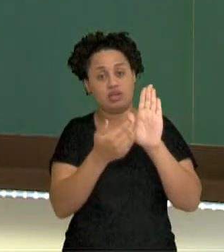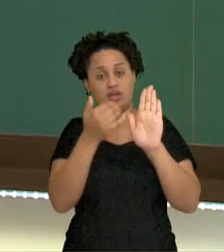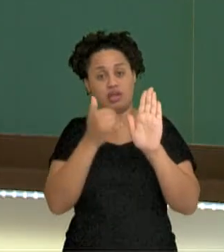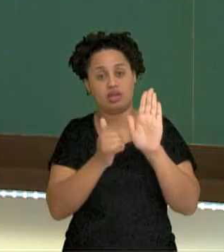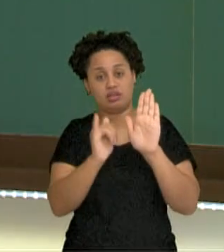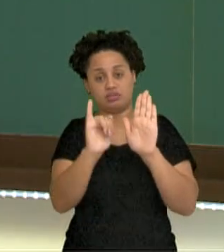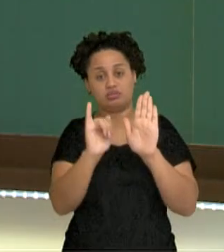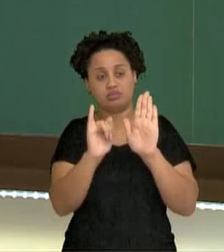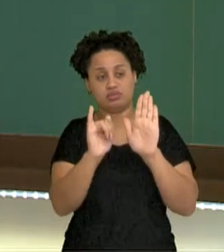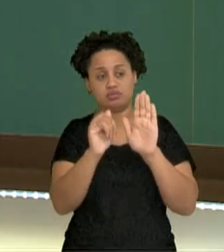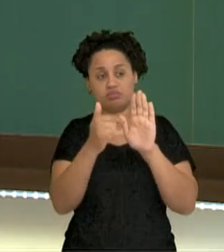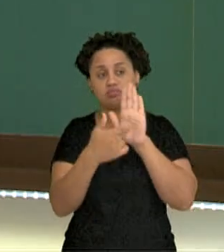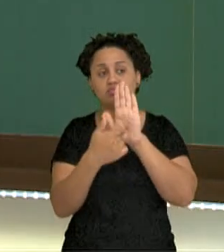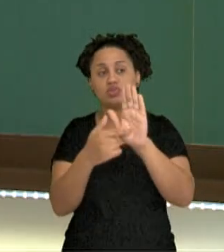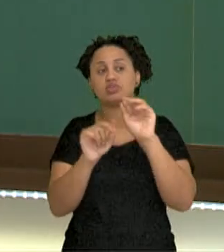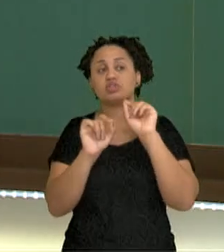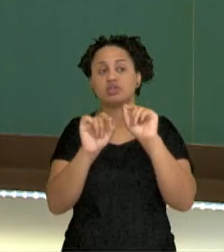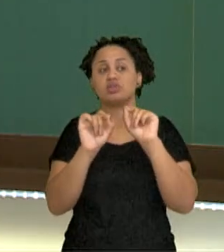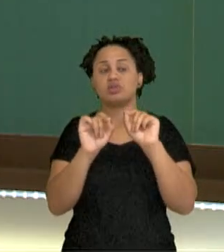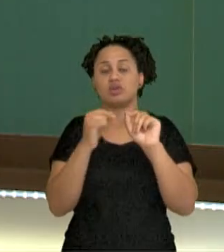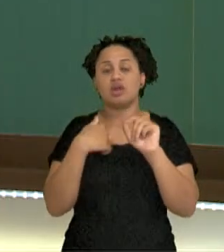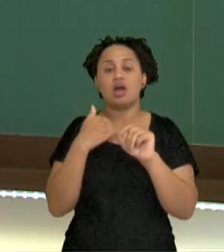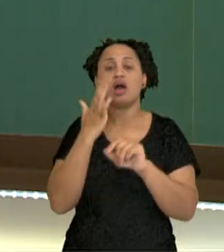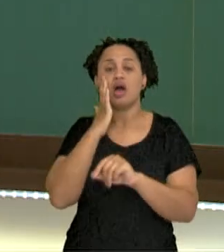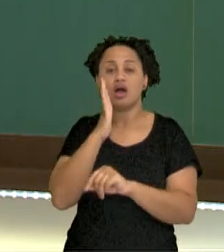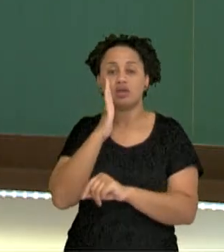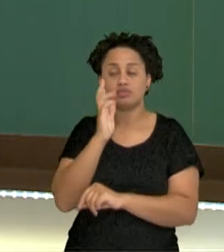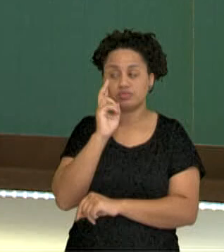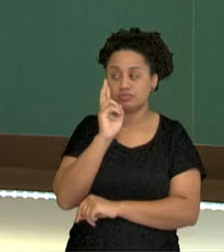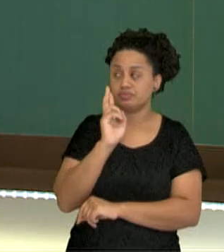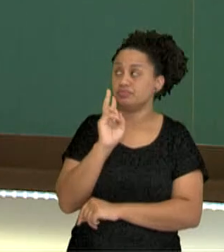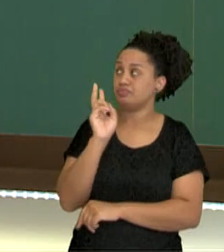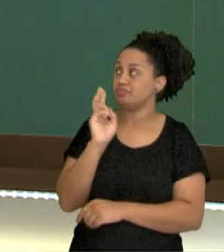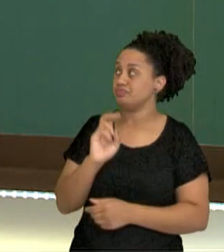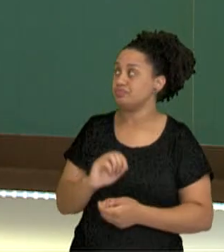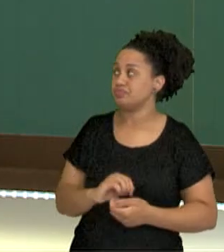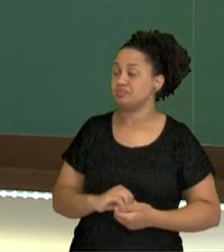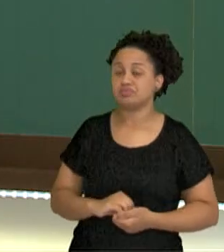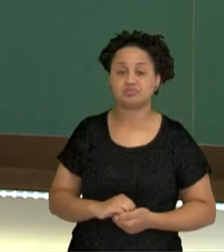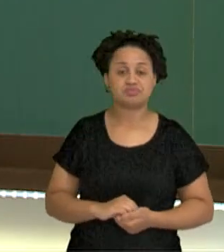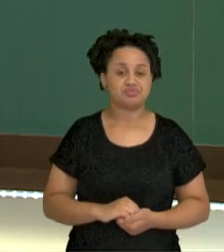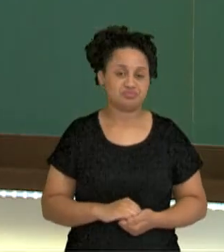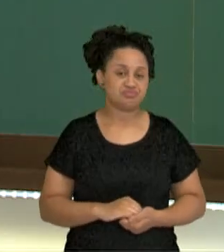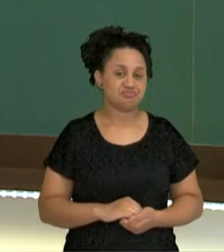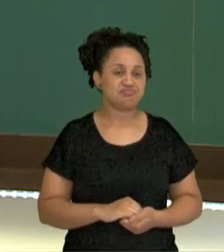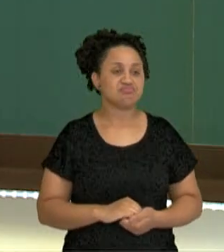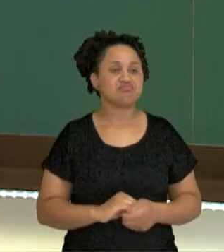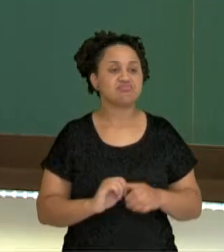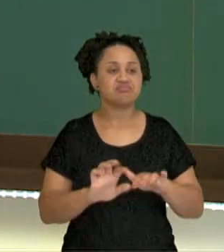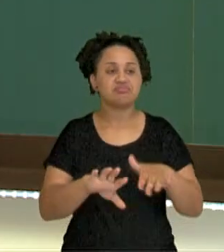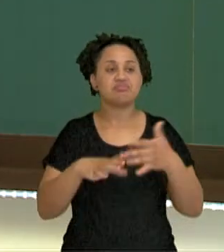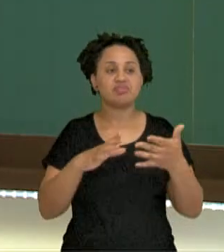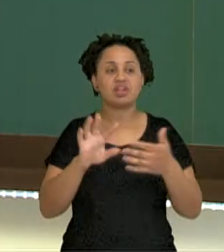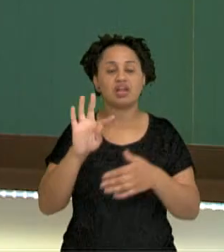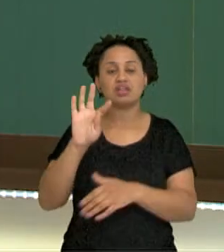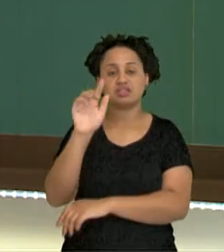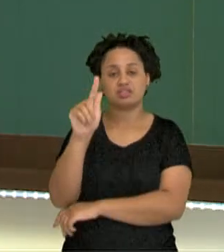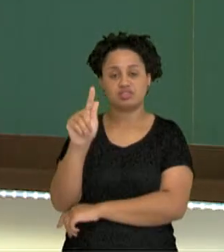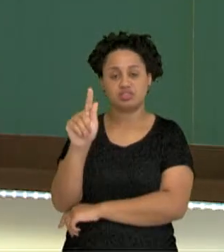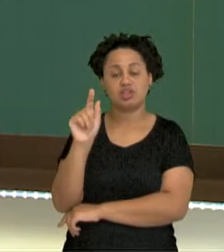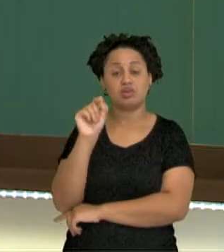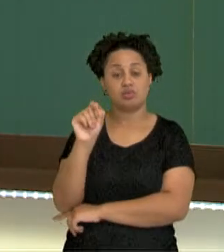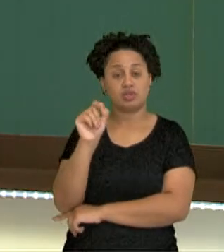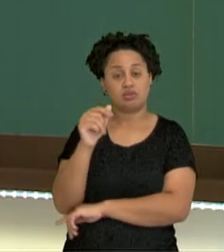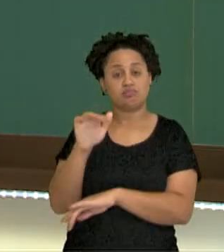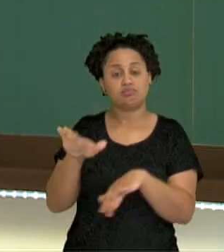aqui eu deixei indicado em azul. E por fim, a tangente, ela é o quê? Quando você quer